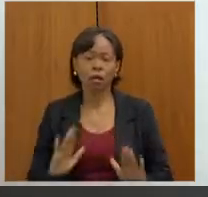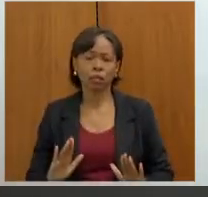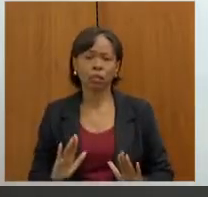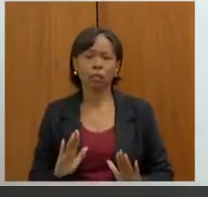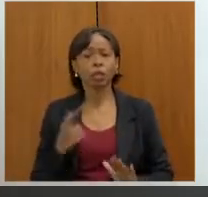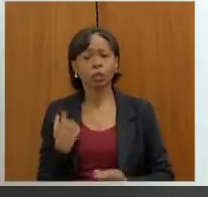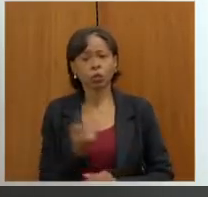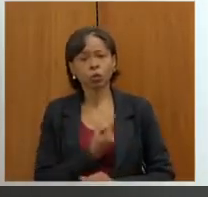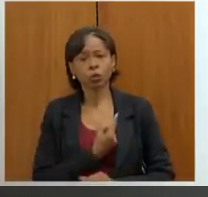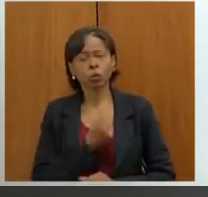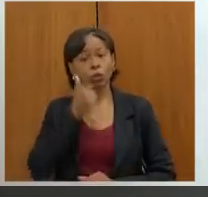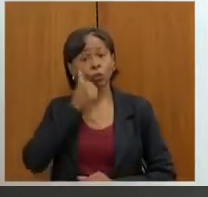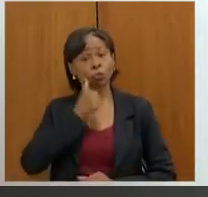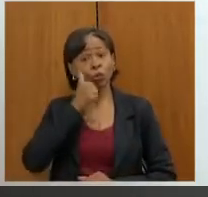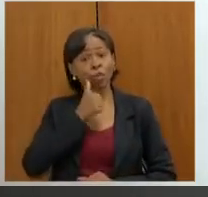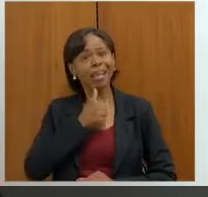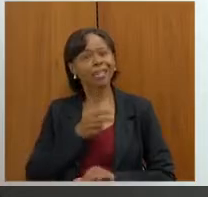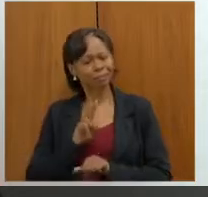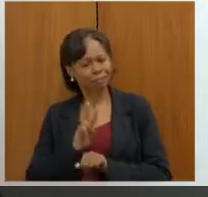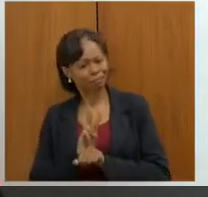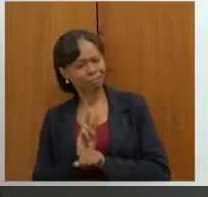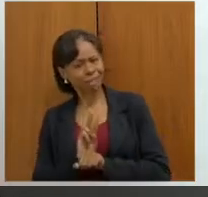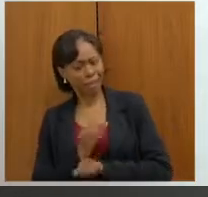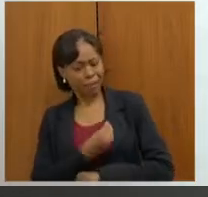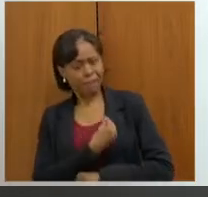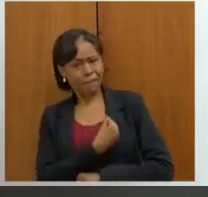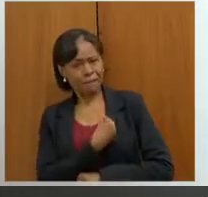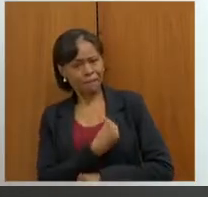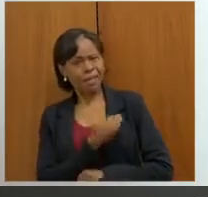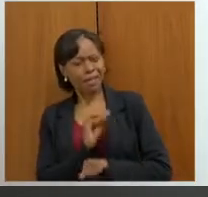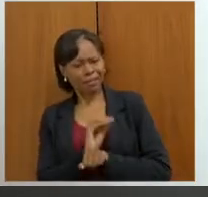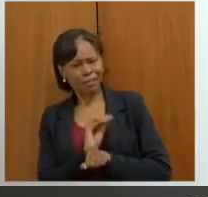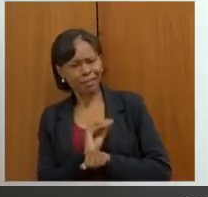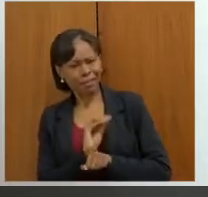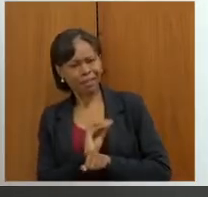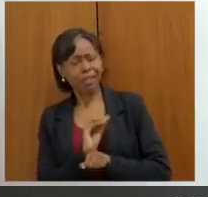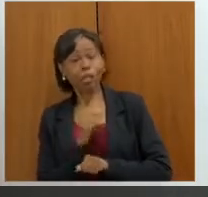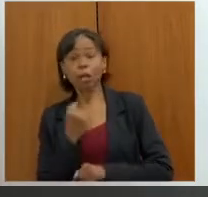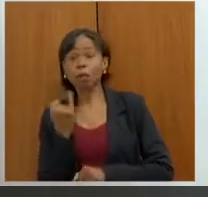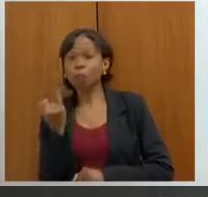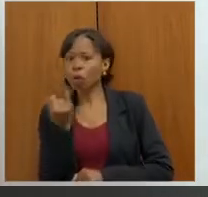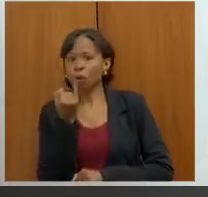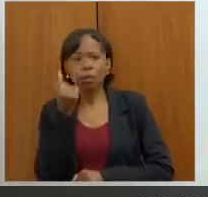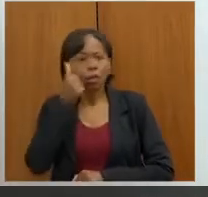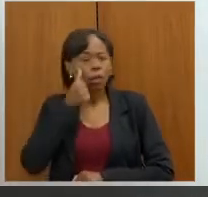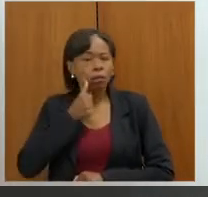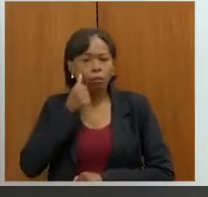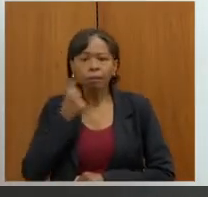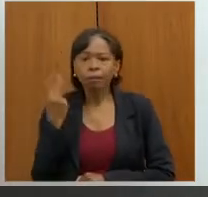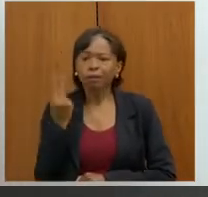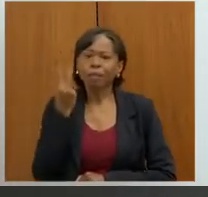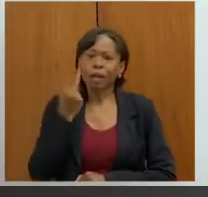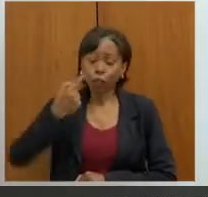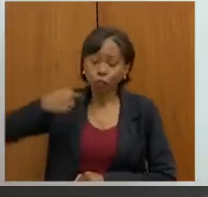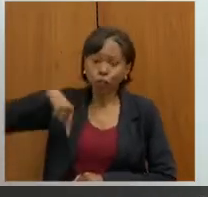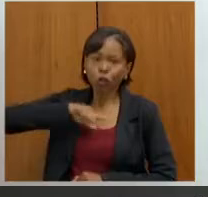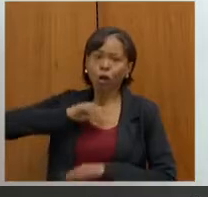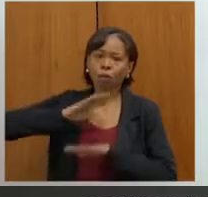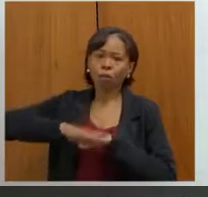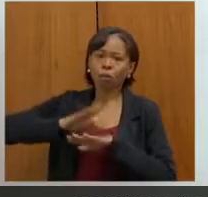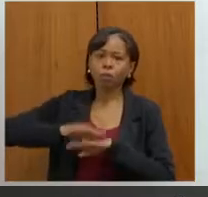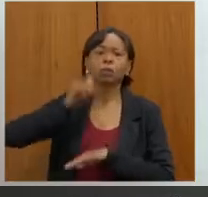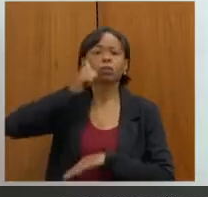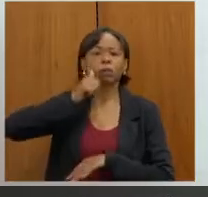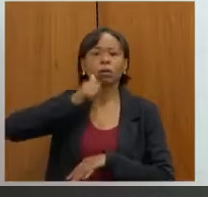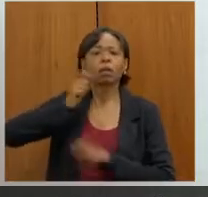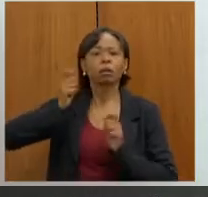guardiãs da vida guardiãs do Cuidado temos um papel importante e por isso é formosa de nós que tá irá soluções para os